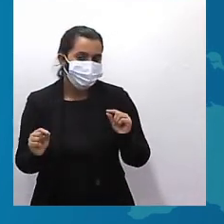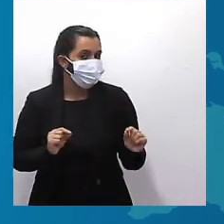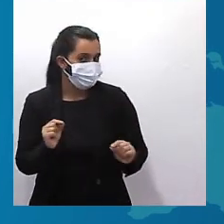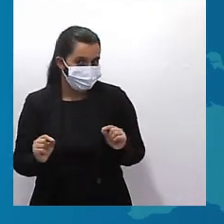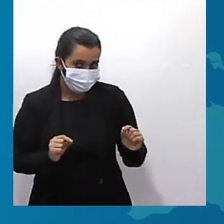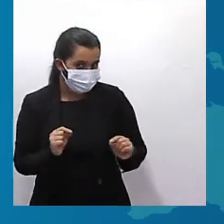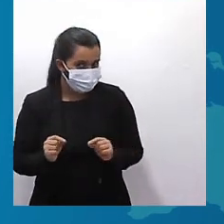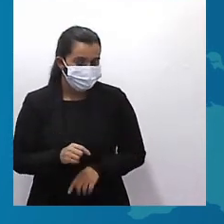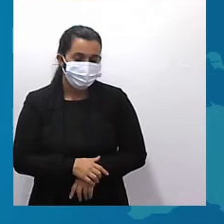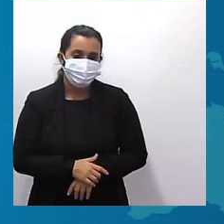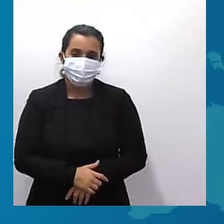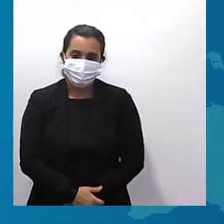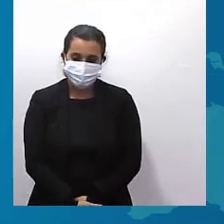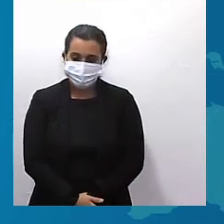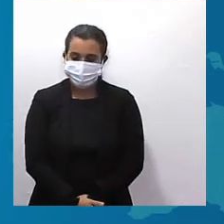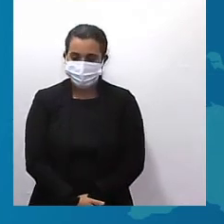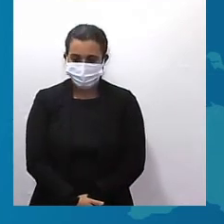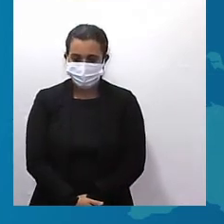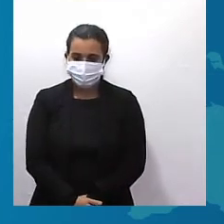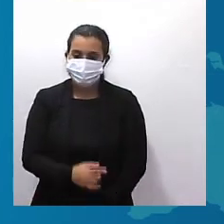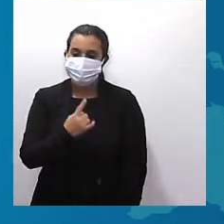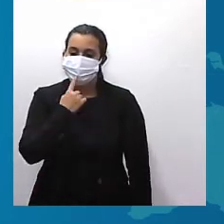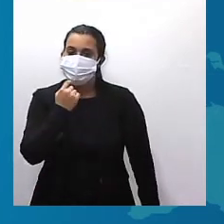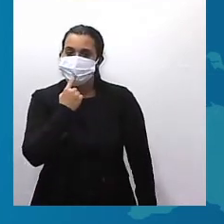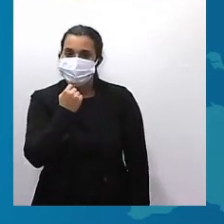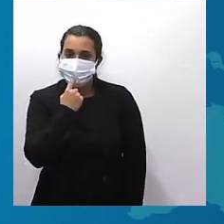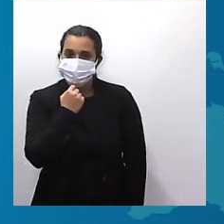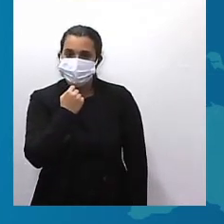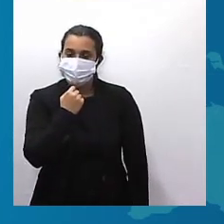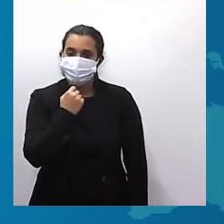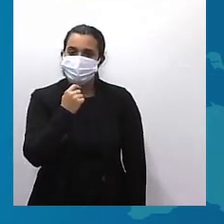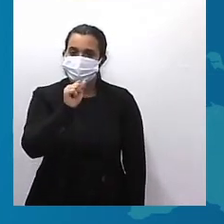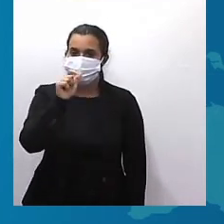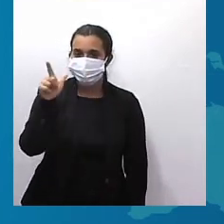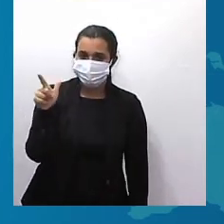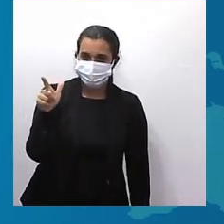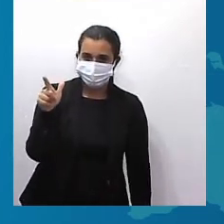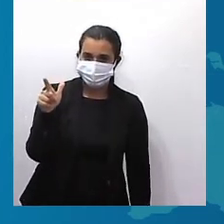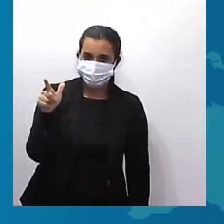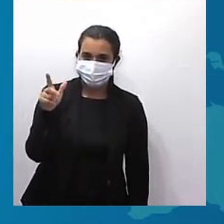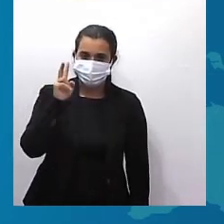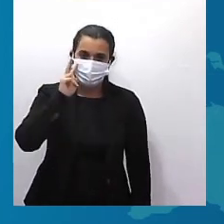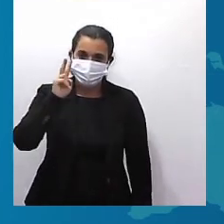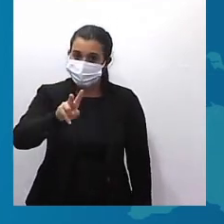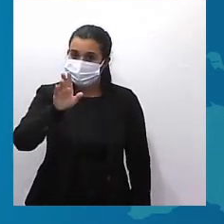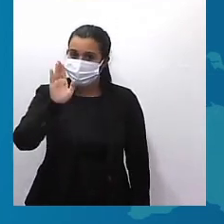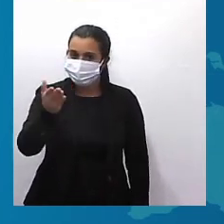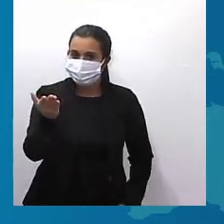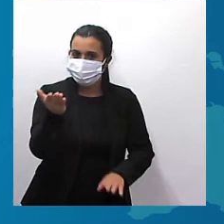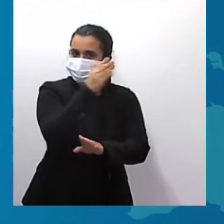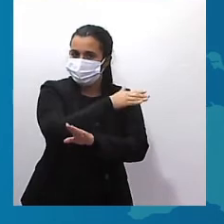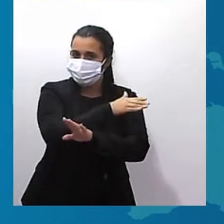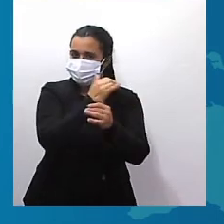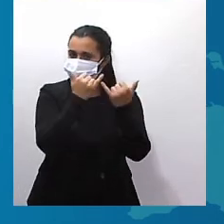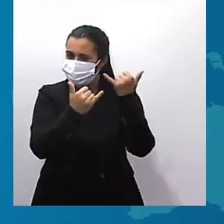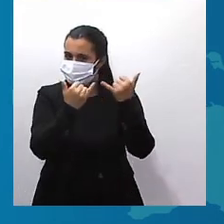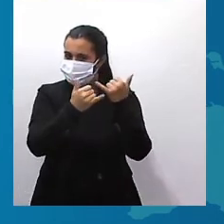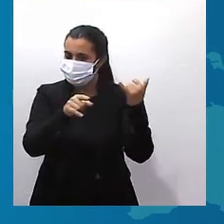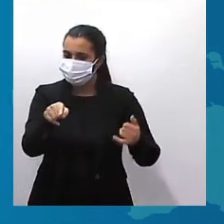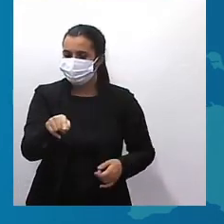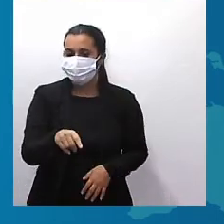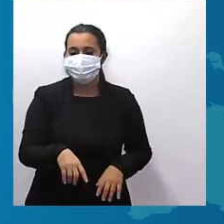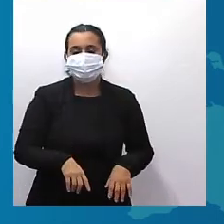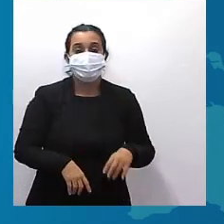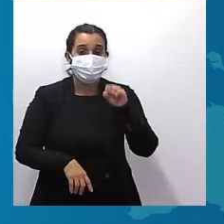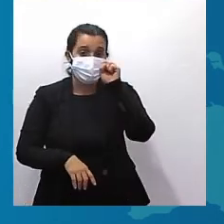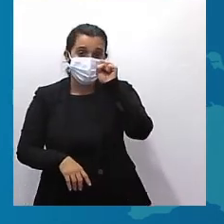ela não pode, eu destaquei aí de vermelho. Utilizando os exemplos que vimos na tela anterior. Então tem aí, ó, she can